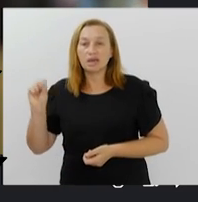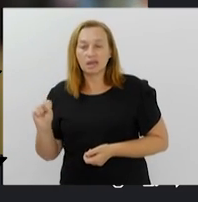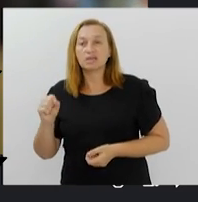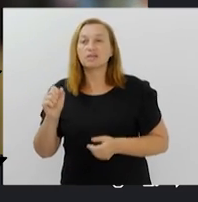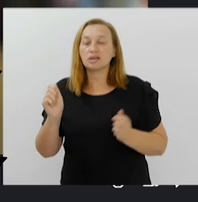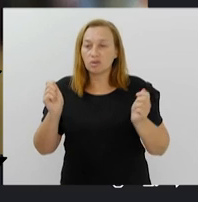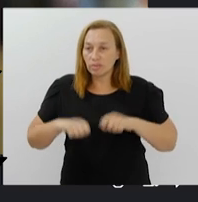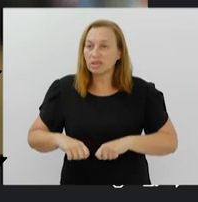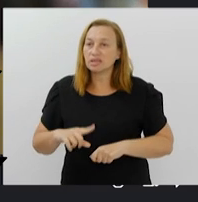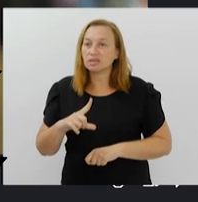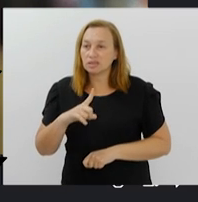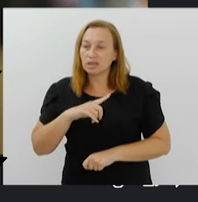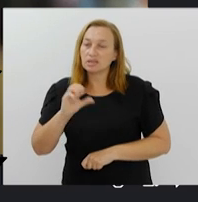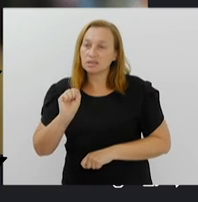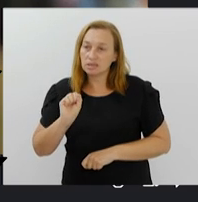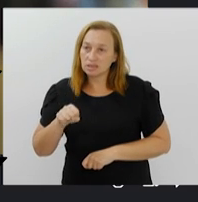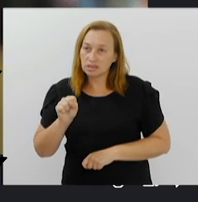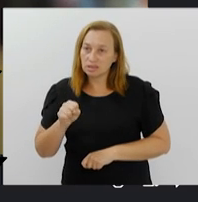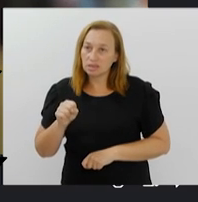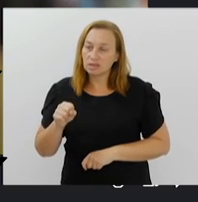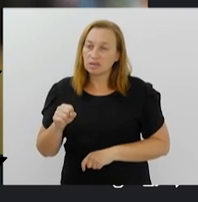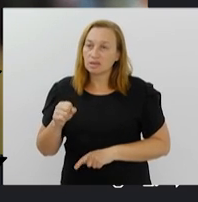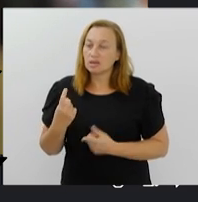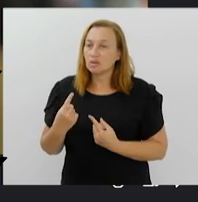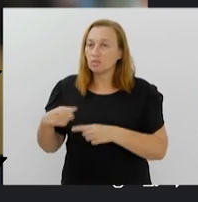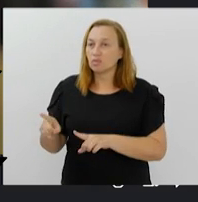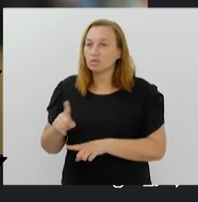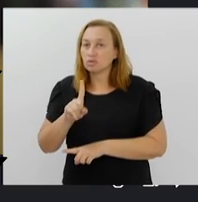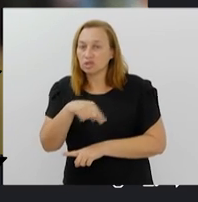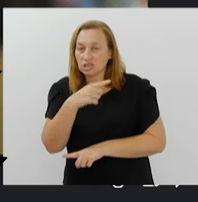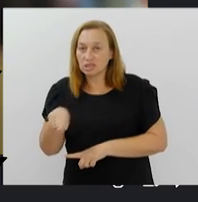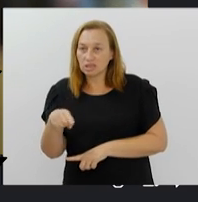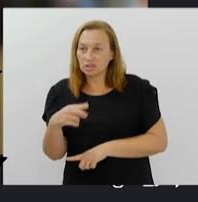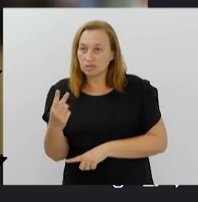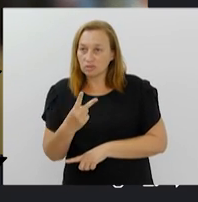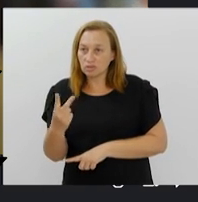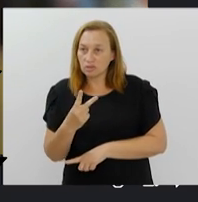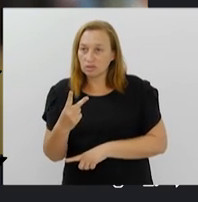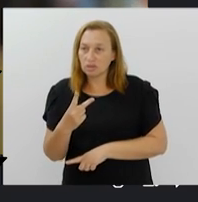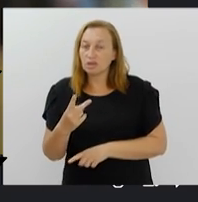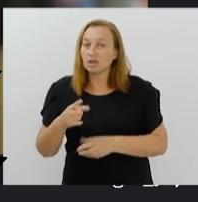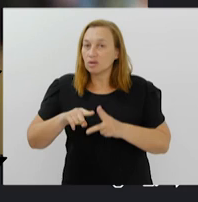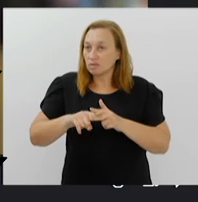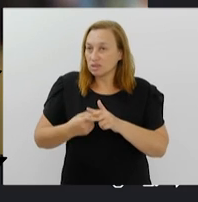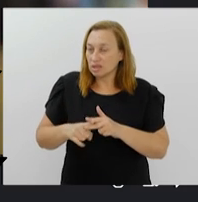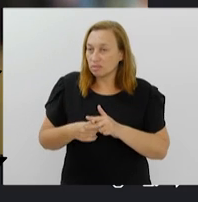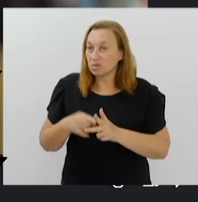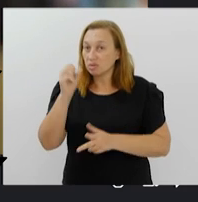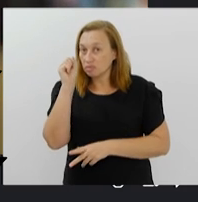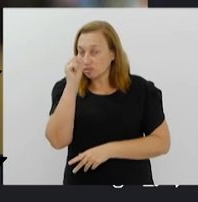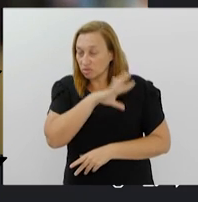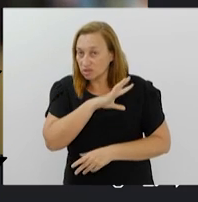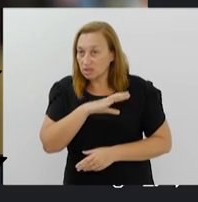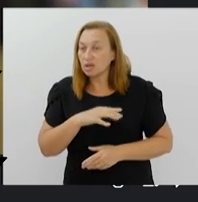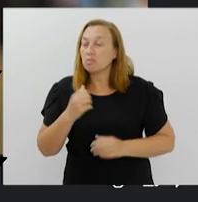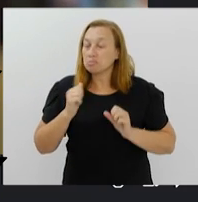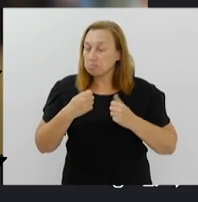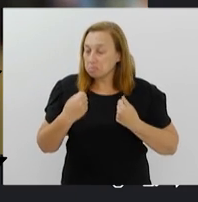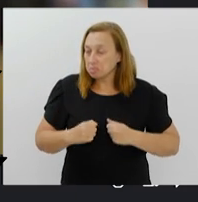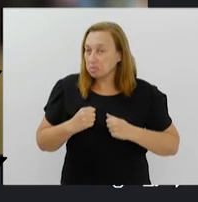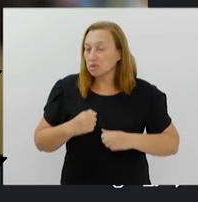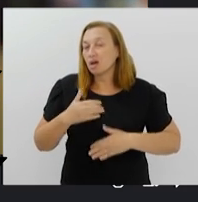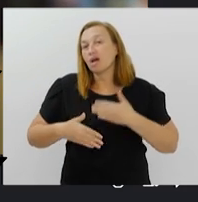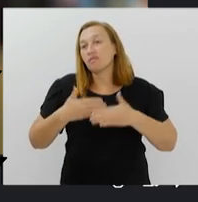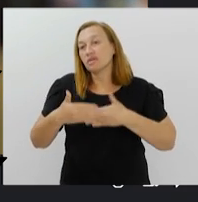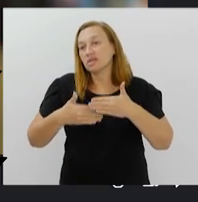competência para inibir os cancelamentos unilaterais e reajustes abusivos né é possível avançar na